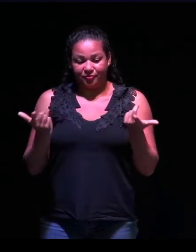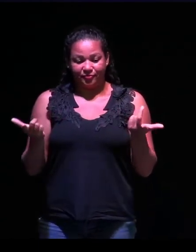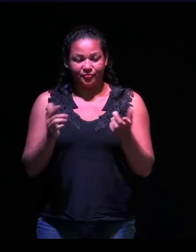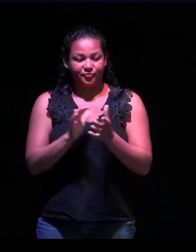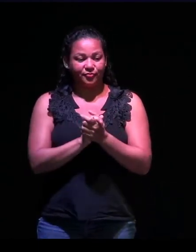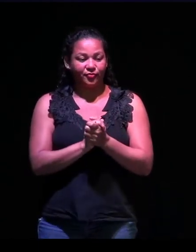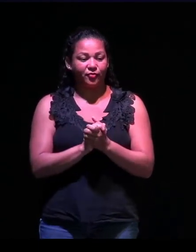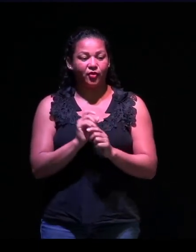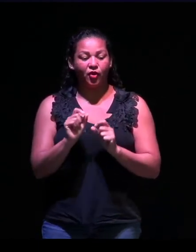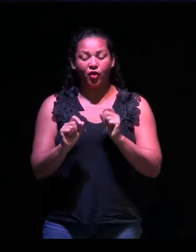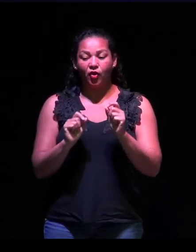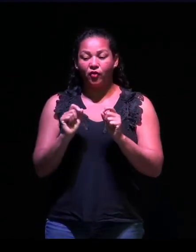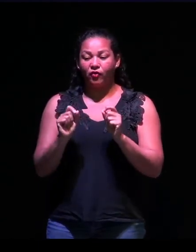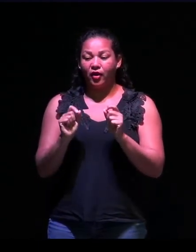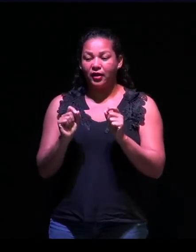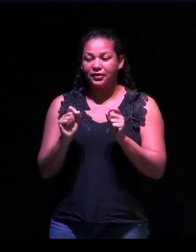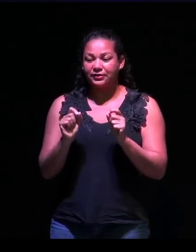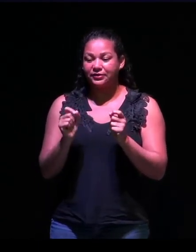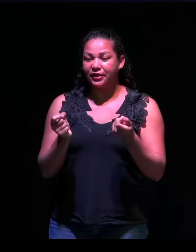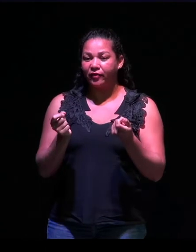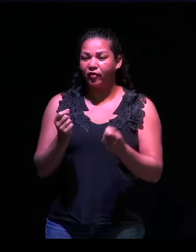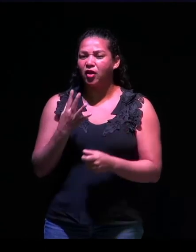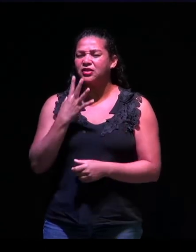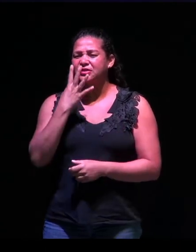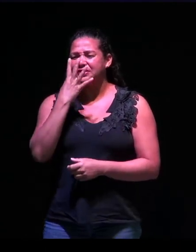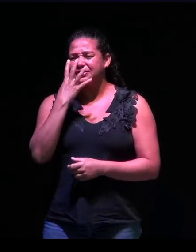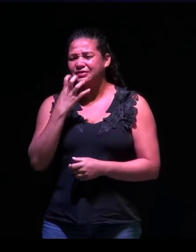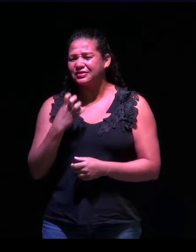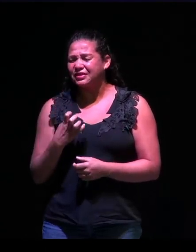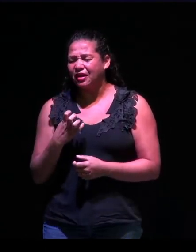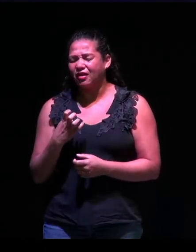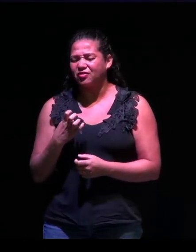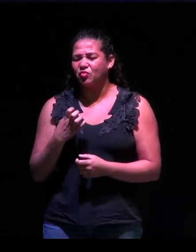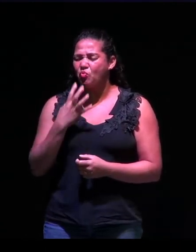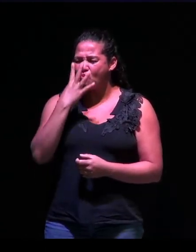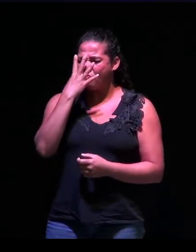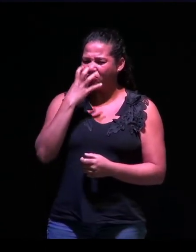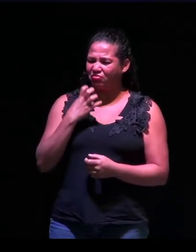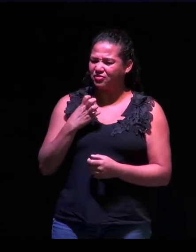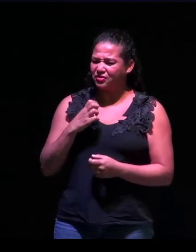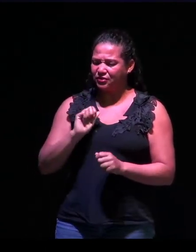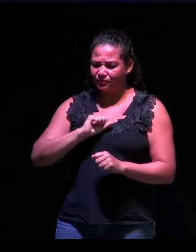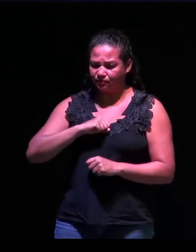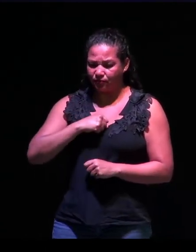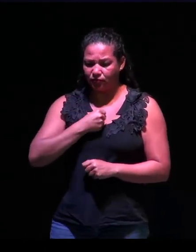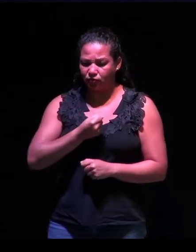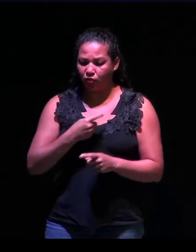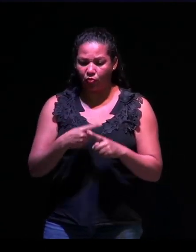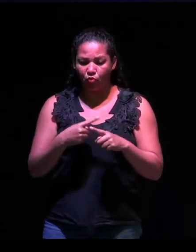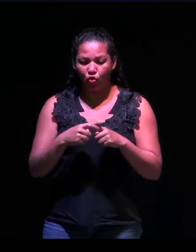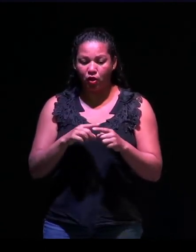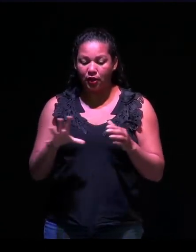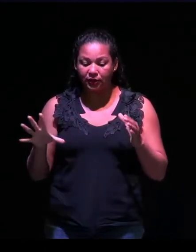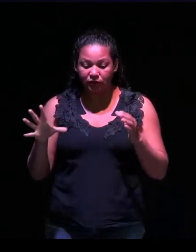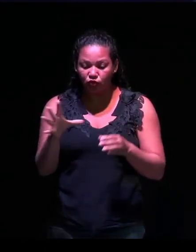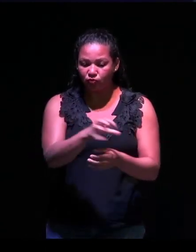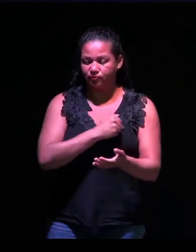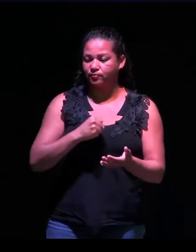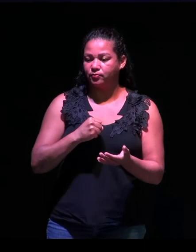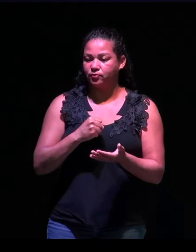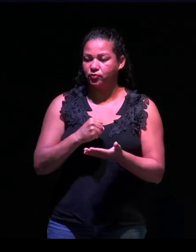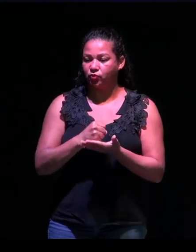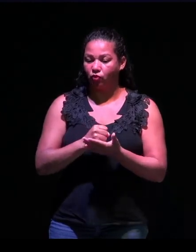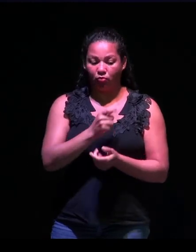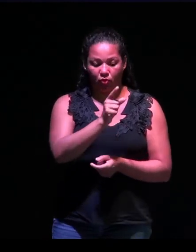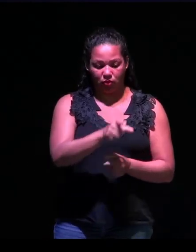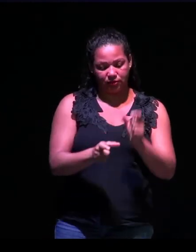foi de forma seriamente repreendido, e foi tomado o que ele tinha e dado para os outros 2, e a